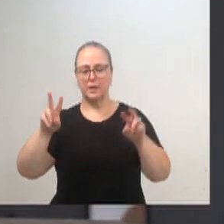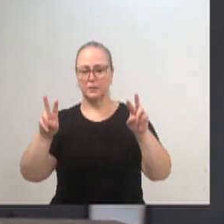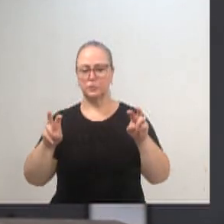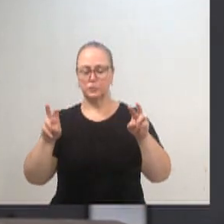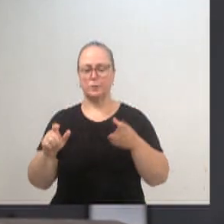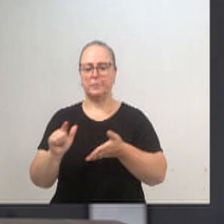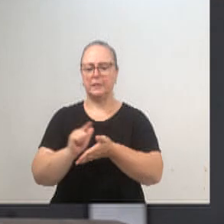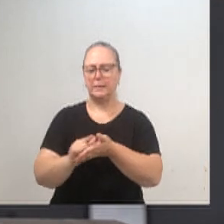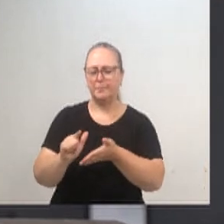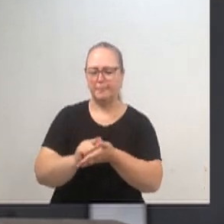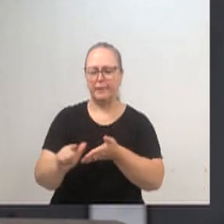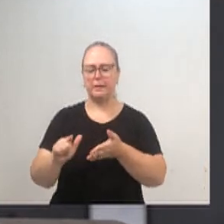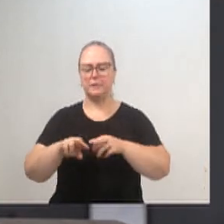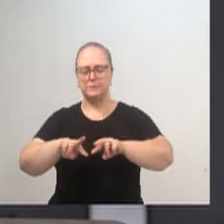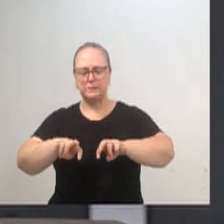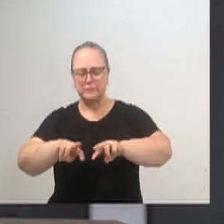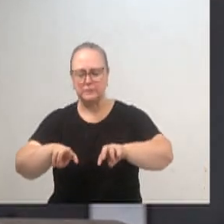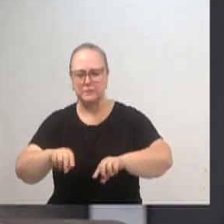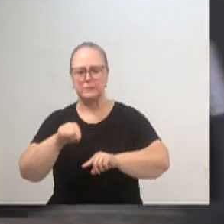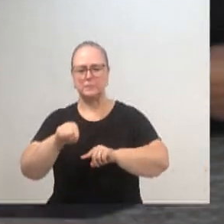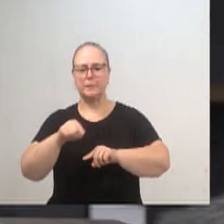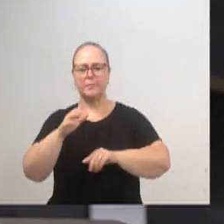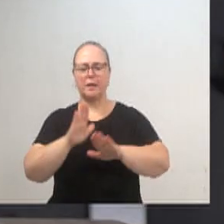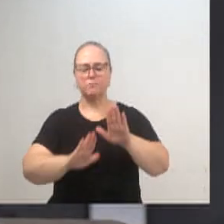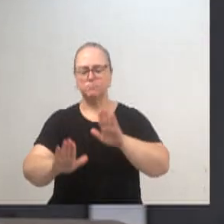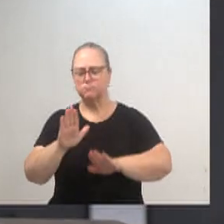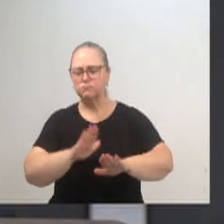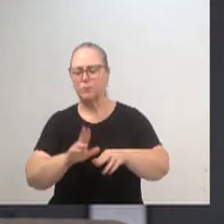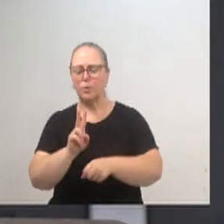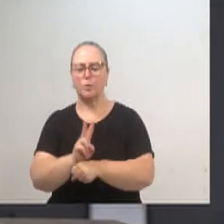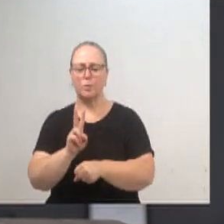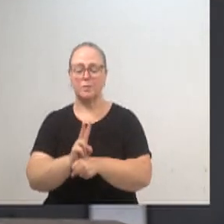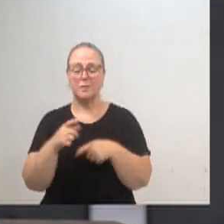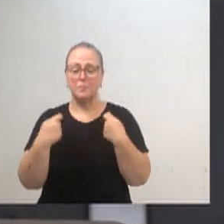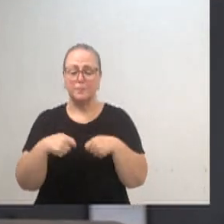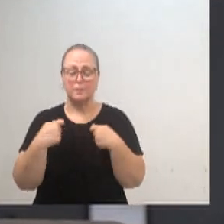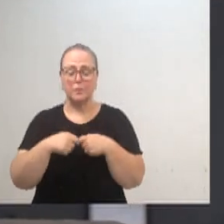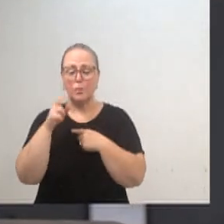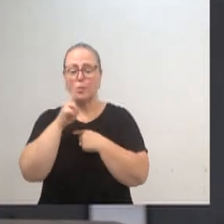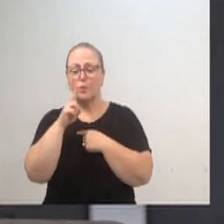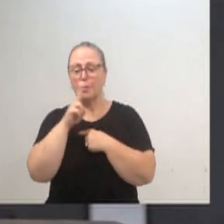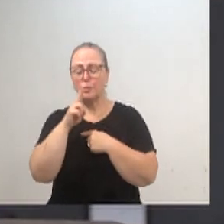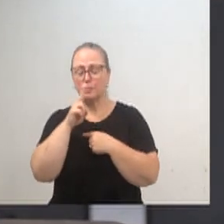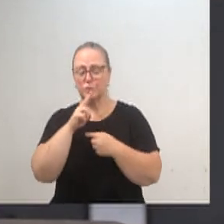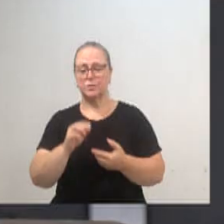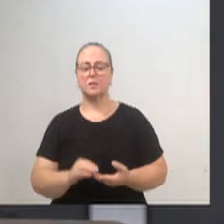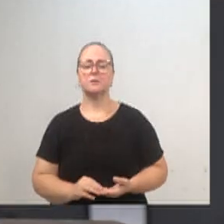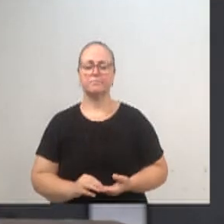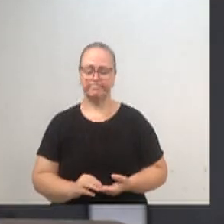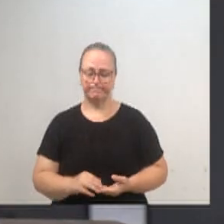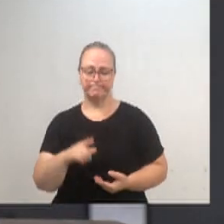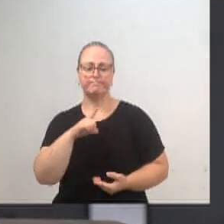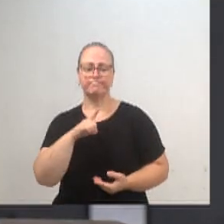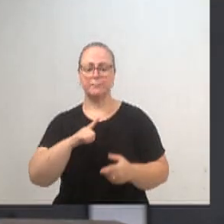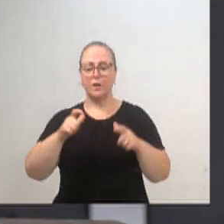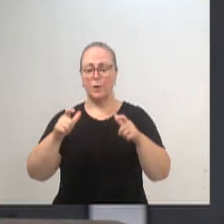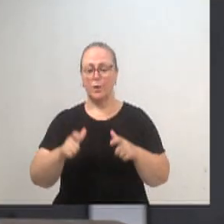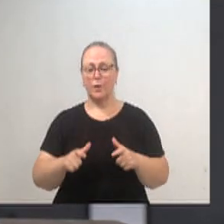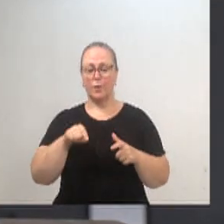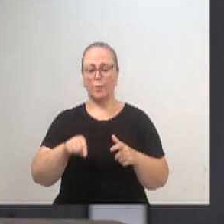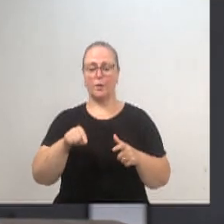limpeza, do desassoreamento, esse trabalho preventivo que precisa acontecer de forma urgente. São diversos pontos da nossa cidade,